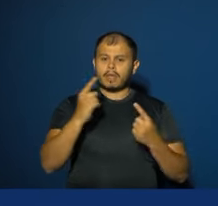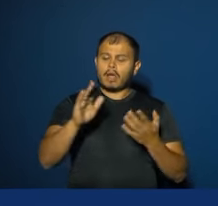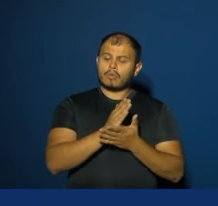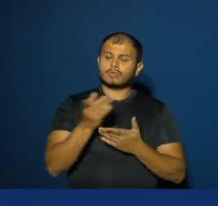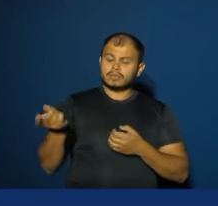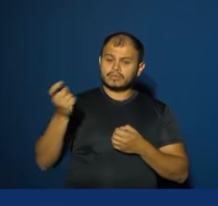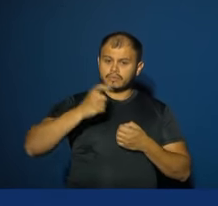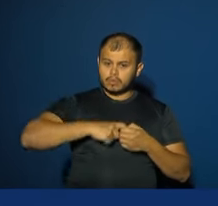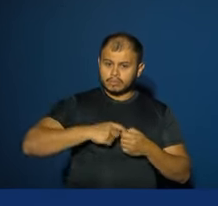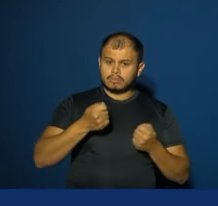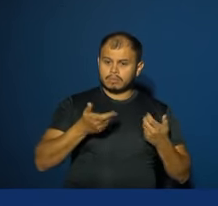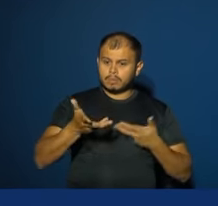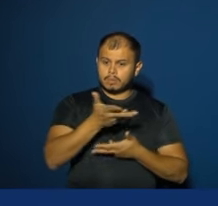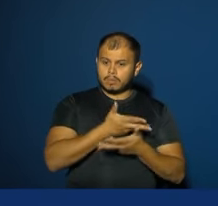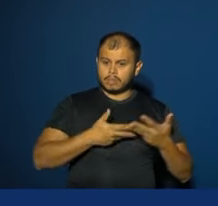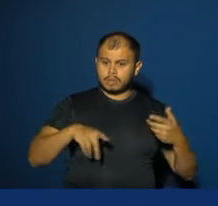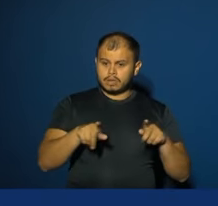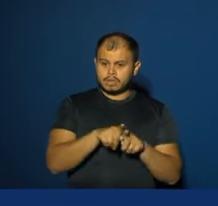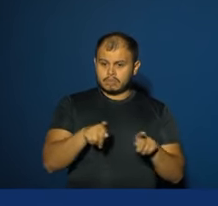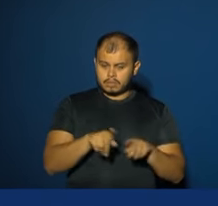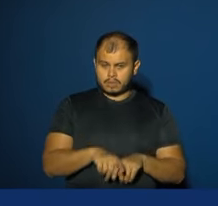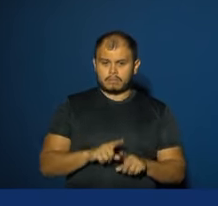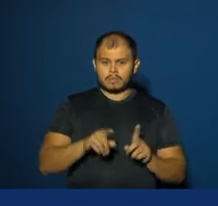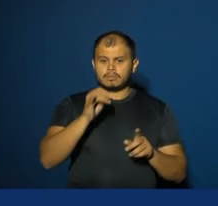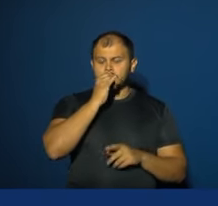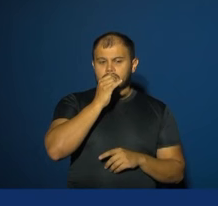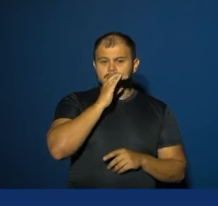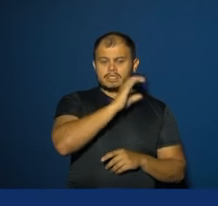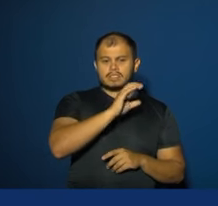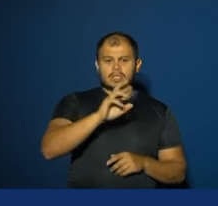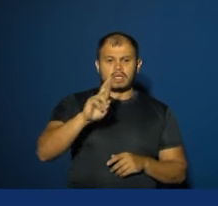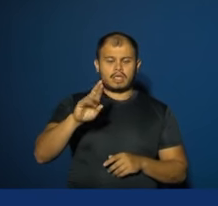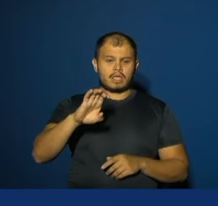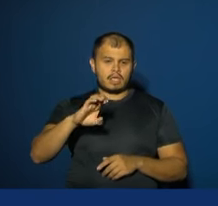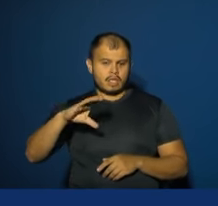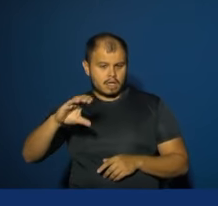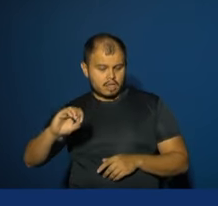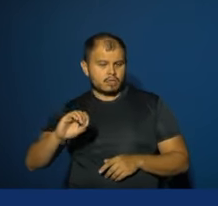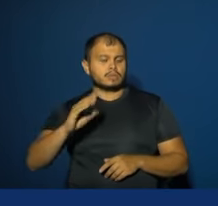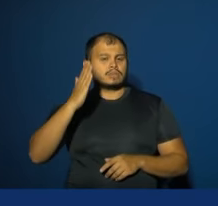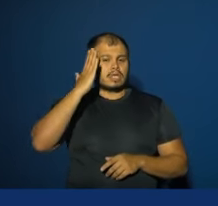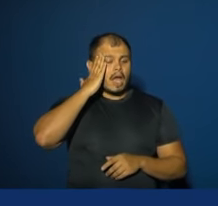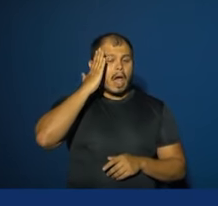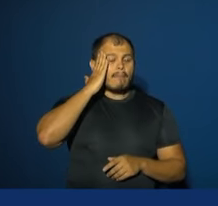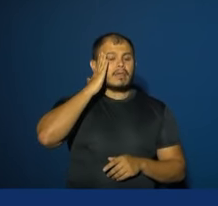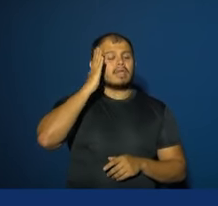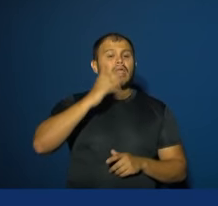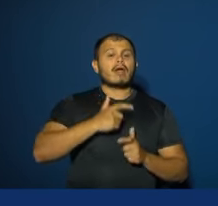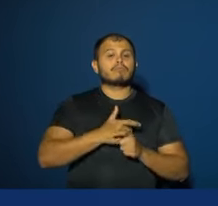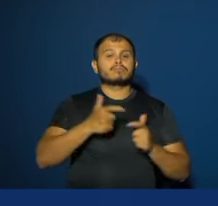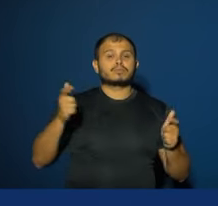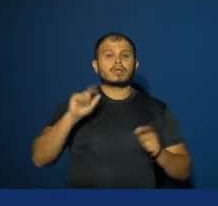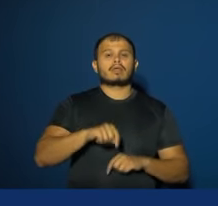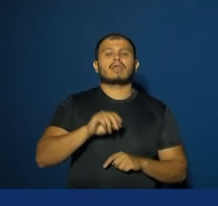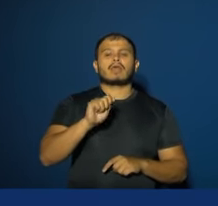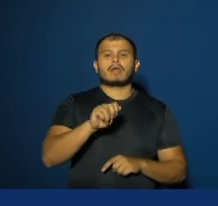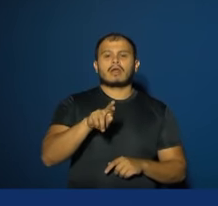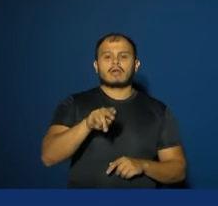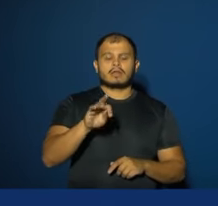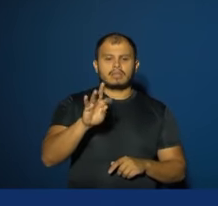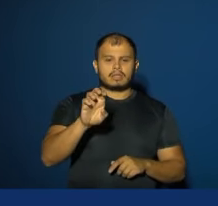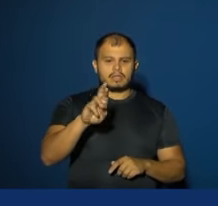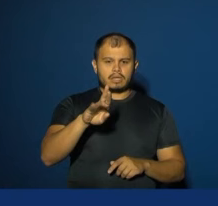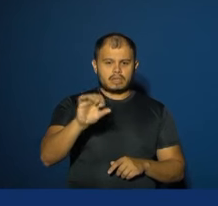pro mercado mas por exemplo eh CCR Eco sabe que um grande Play internacional espanhol que tá no Brasil é Artes